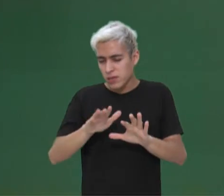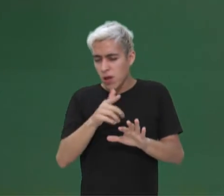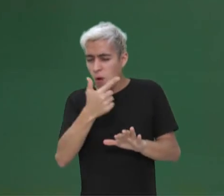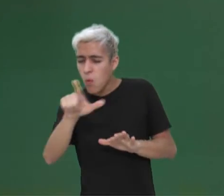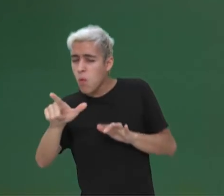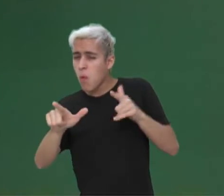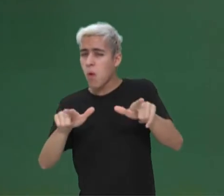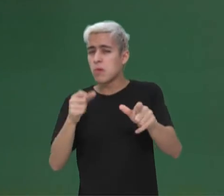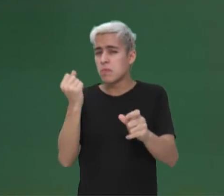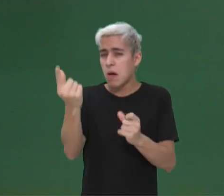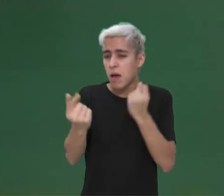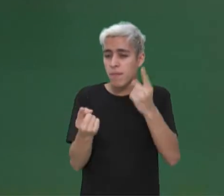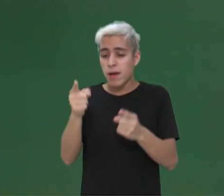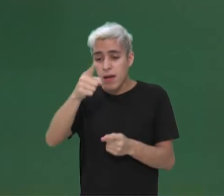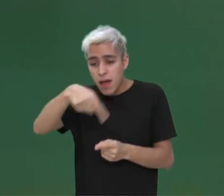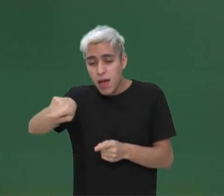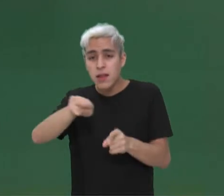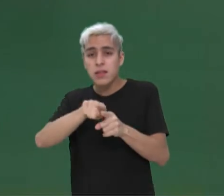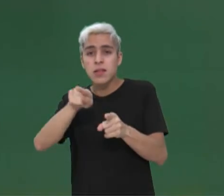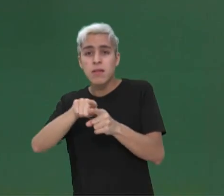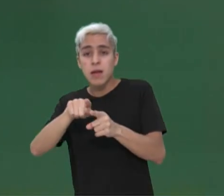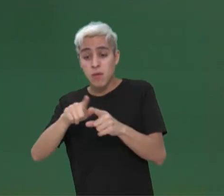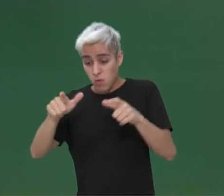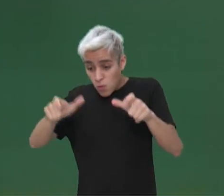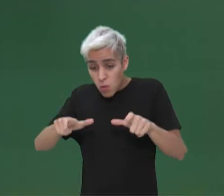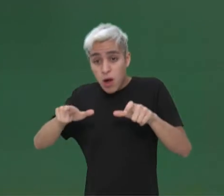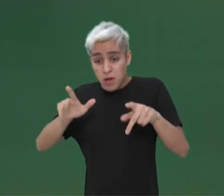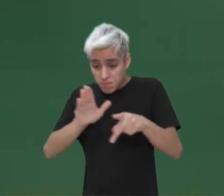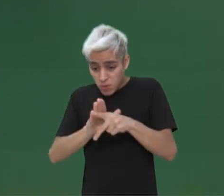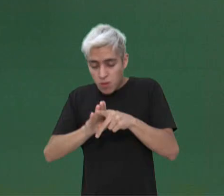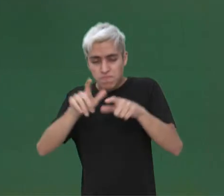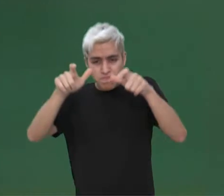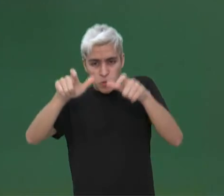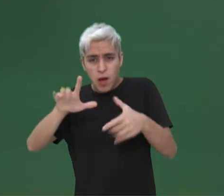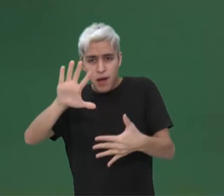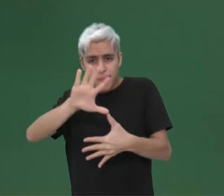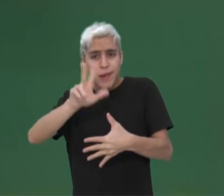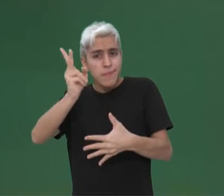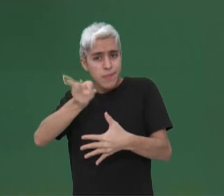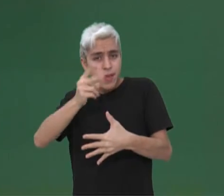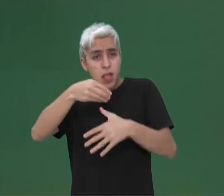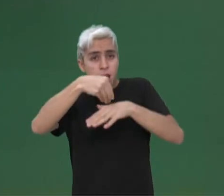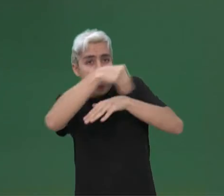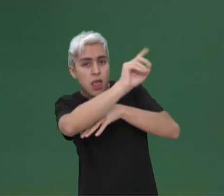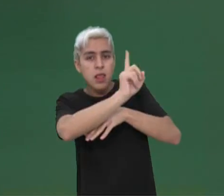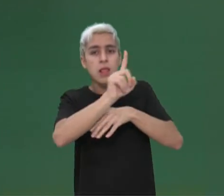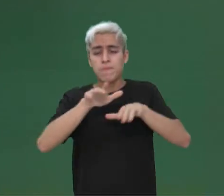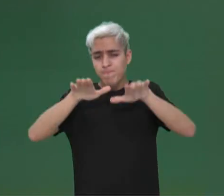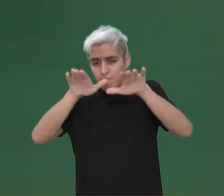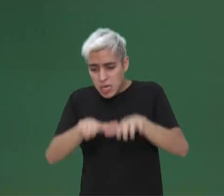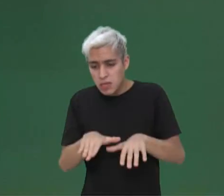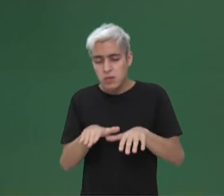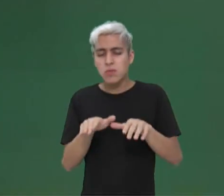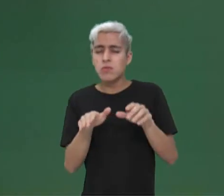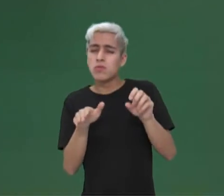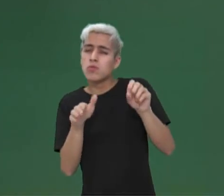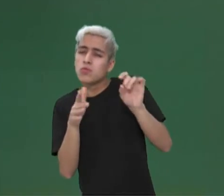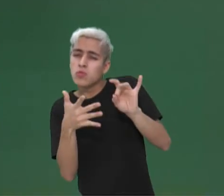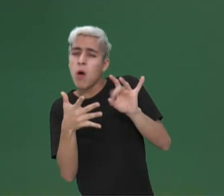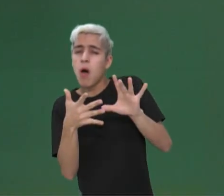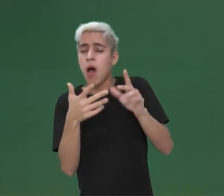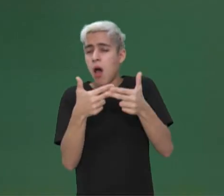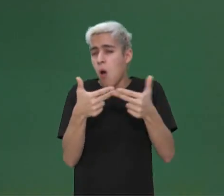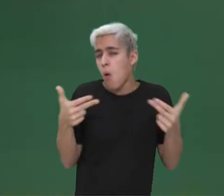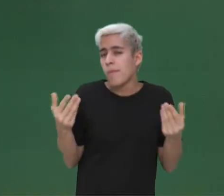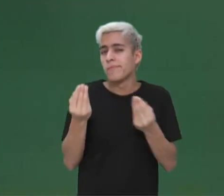exceções, elas forneciam para o mercado local, colonial. Não era para exportação, a não ser algumas